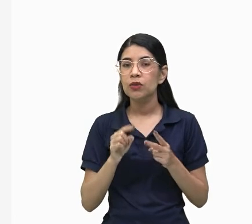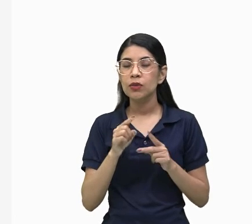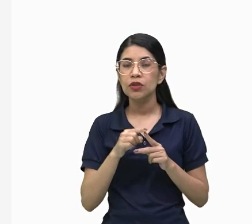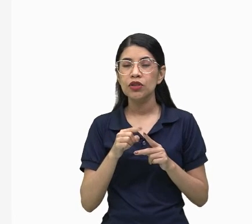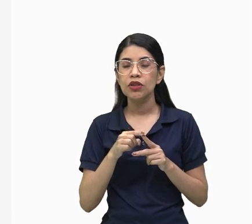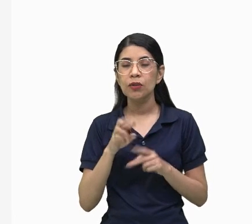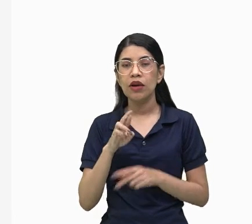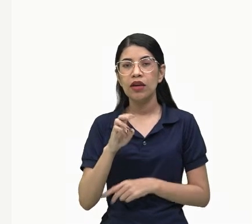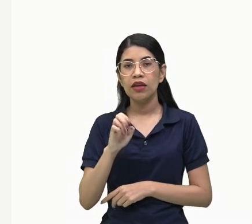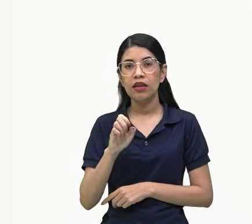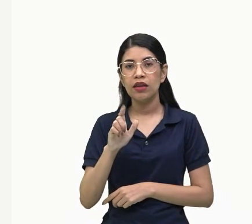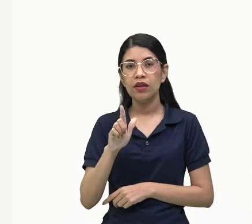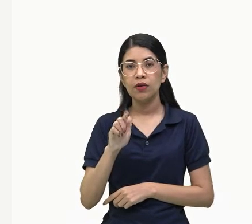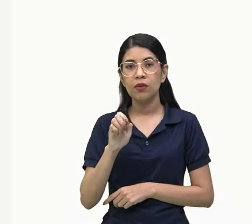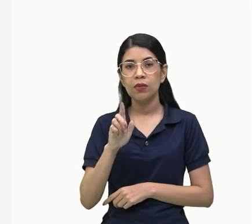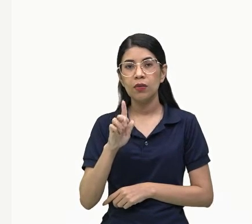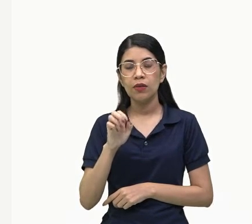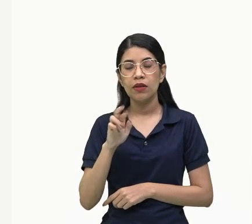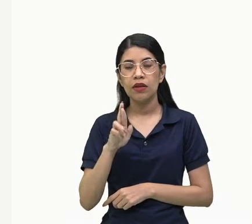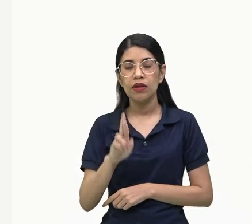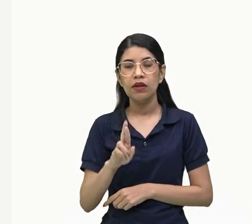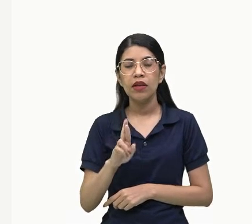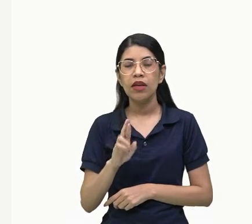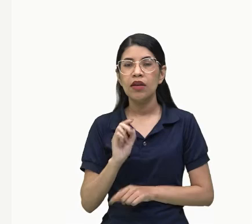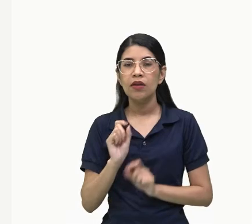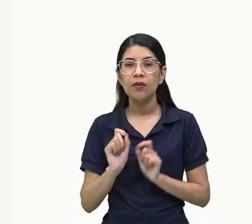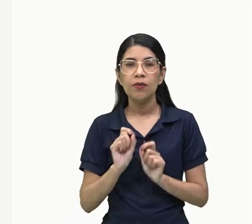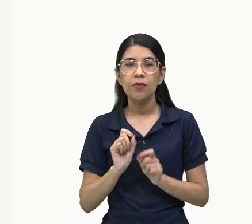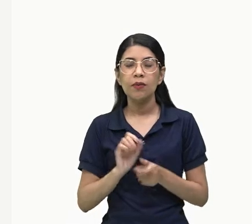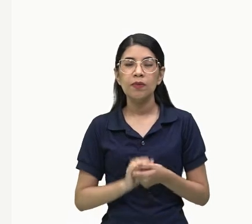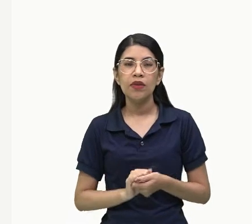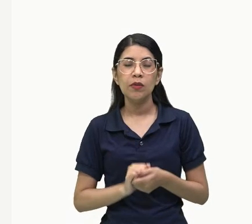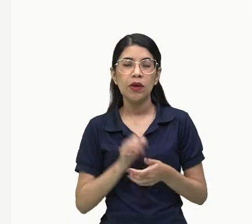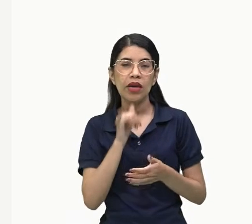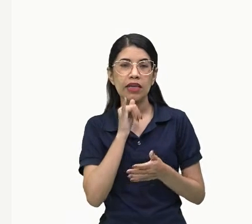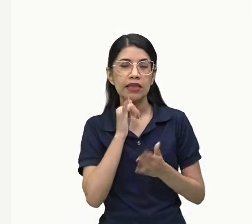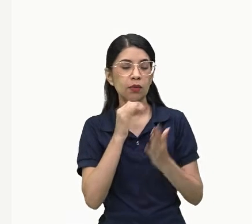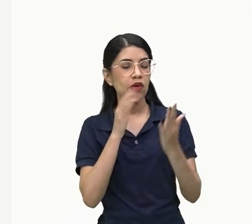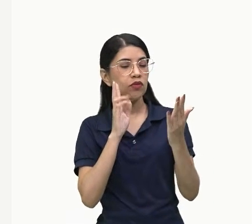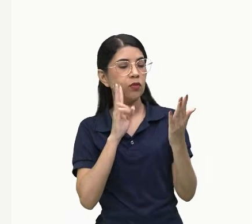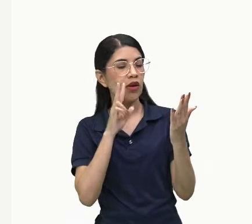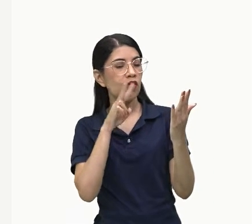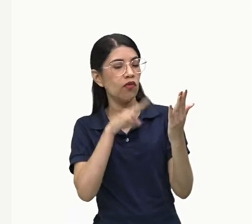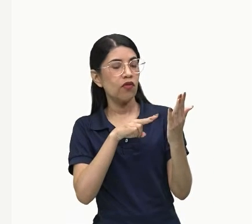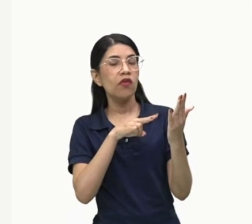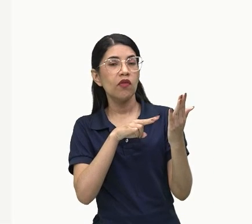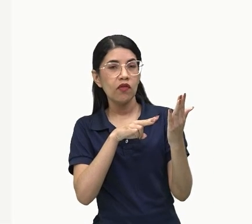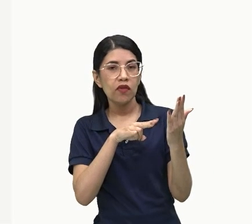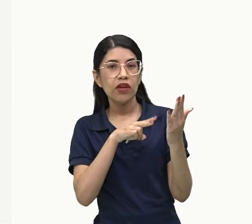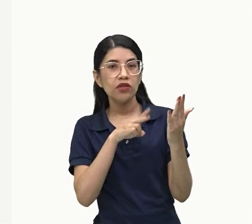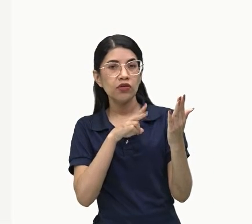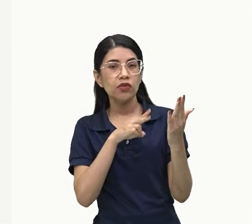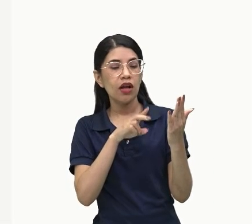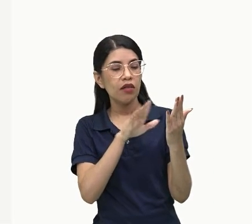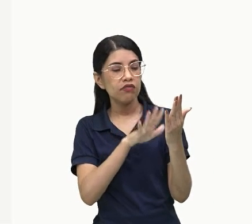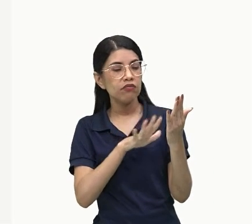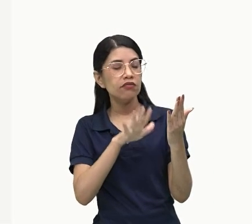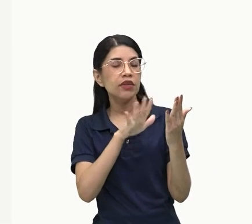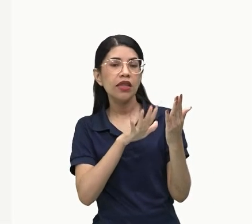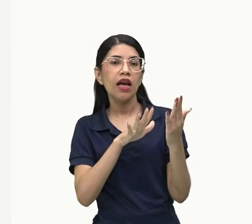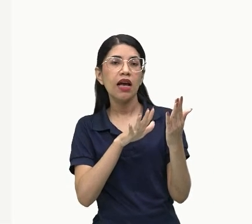reflexão regular, que é aquela que eu tenho quando eu me olho no espelho, por exemplo. Né? Quando você se olha no espelho